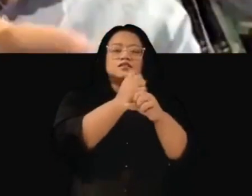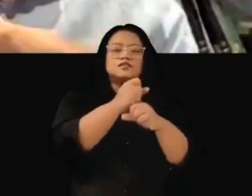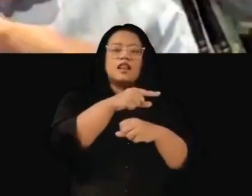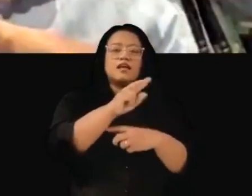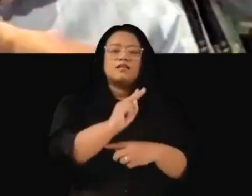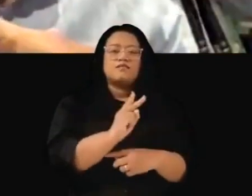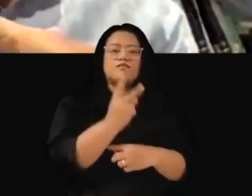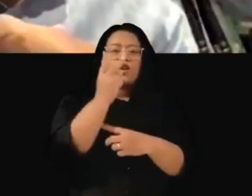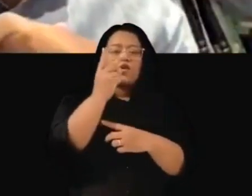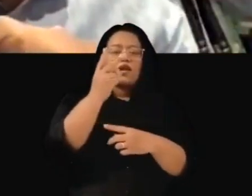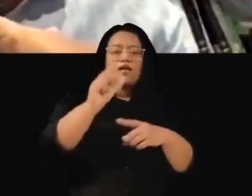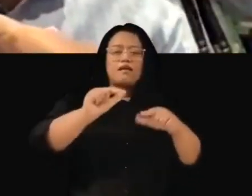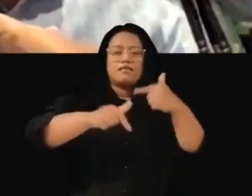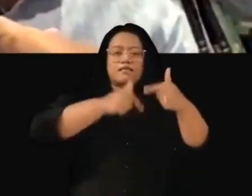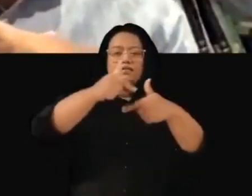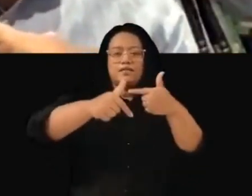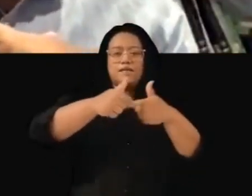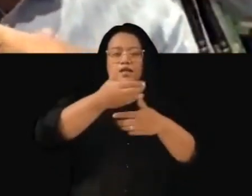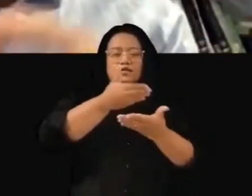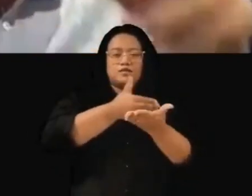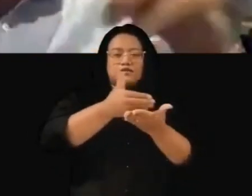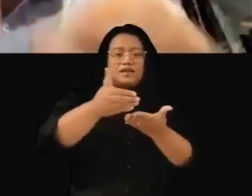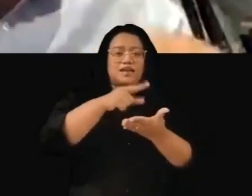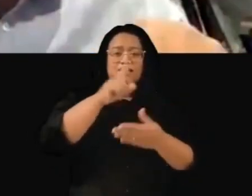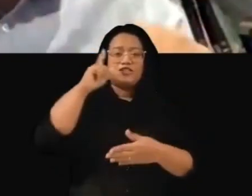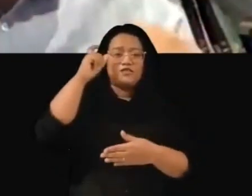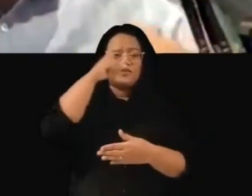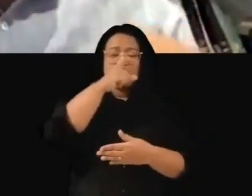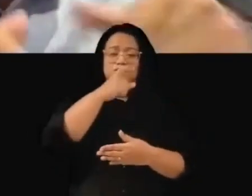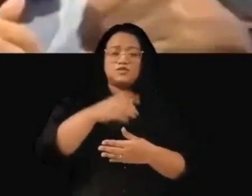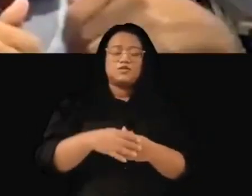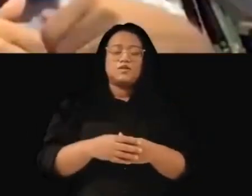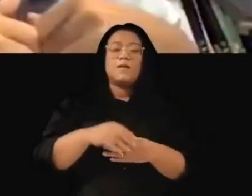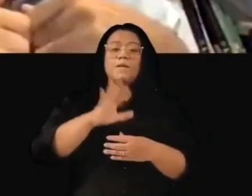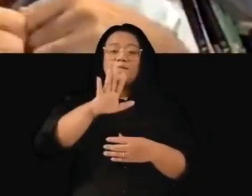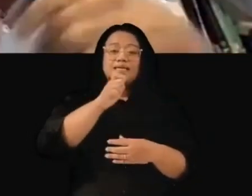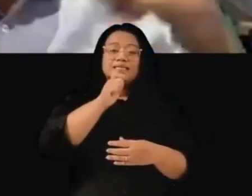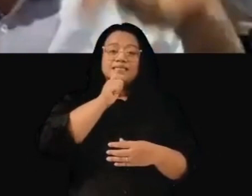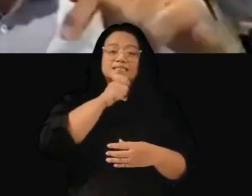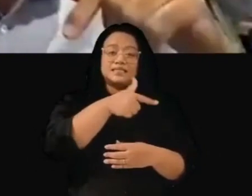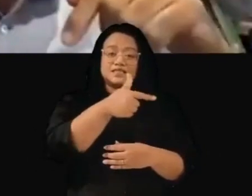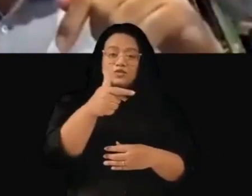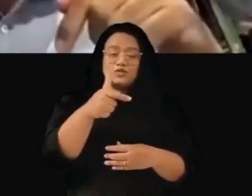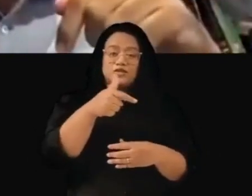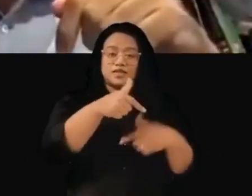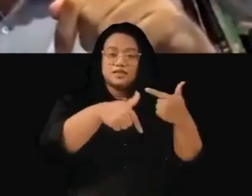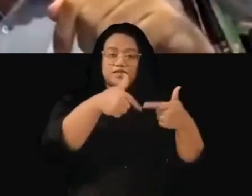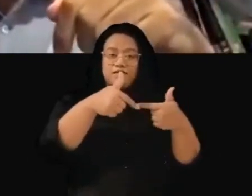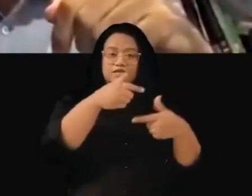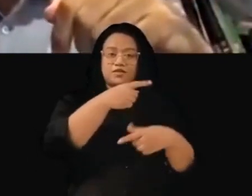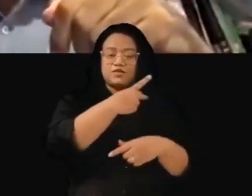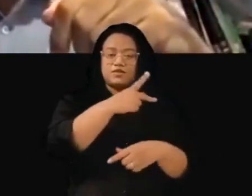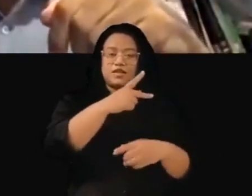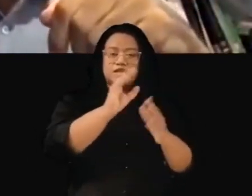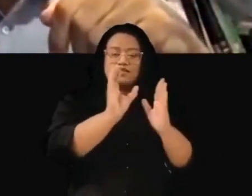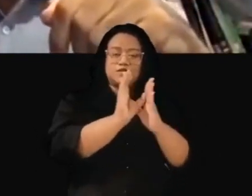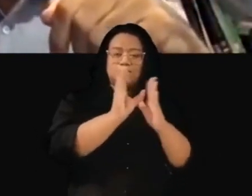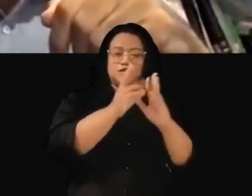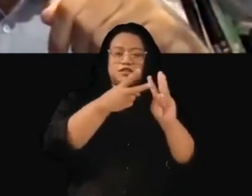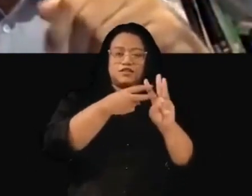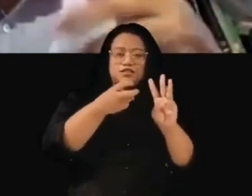esse serviço é uma dificuldade extraordinária. Mas sem esse serviço, teremos enormes dificuldades para manter o nosso estilo de vida, isso que é importante deixar